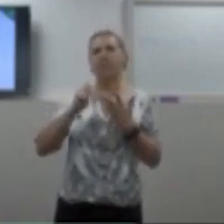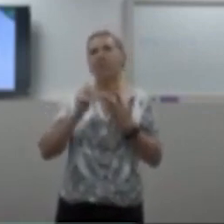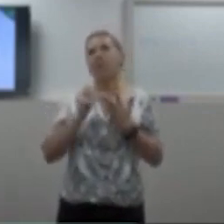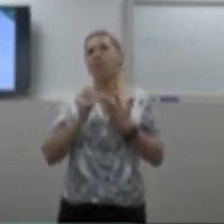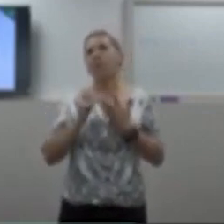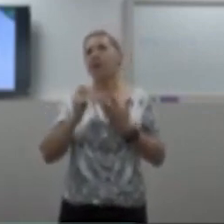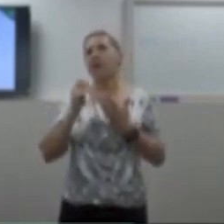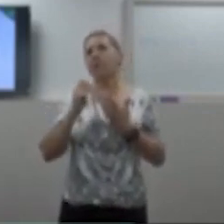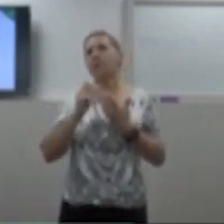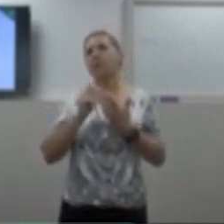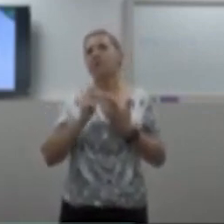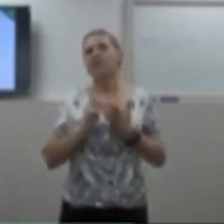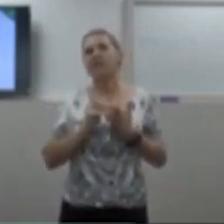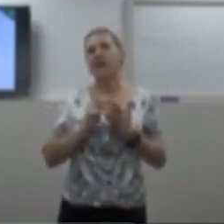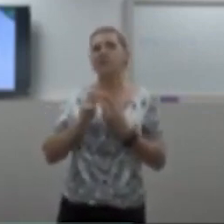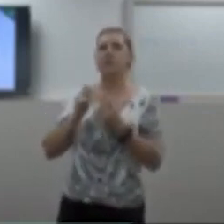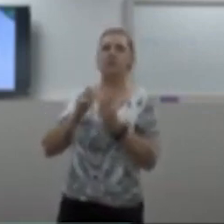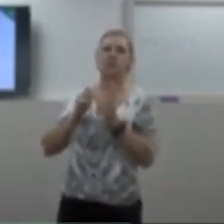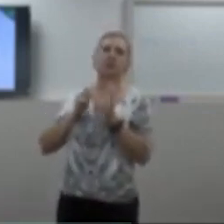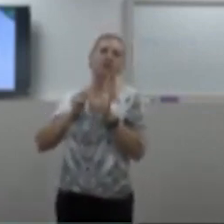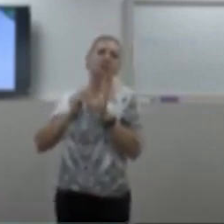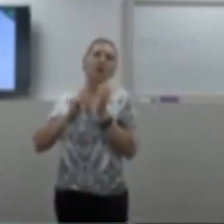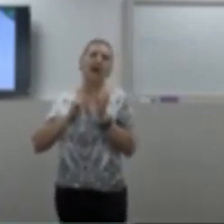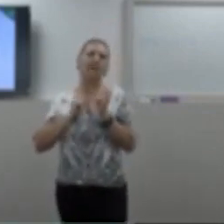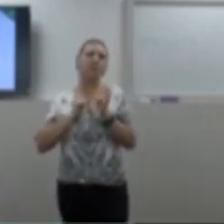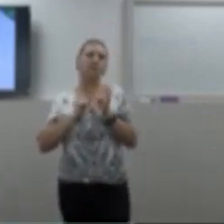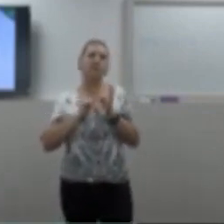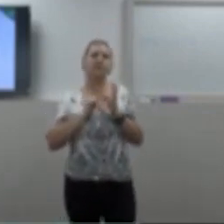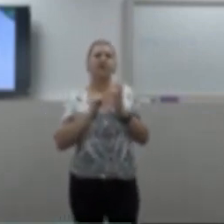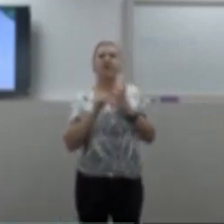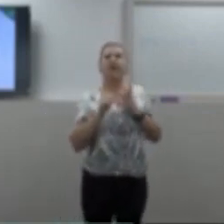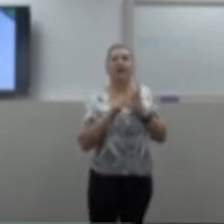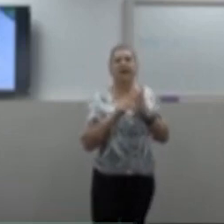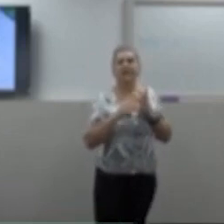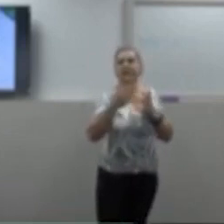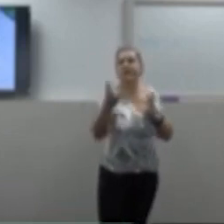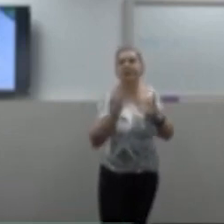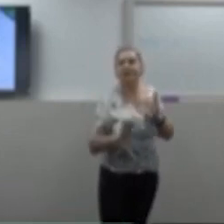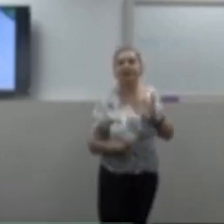Então, 1/2, 2/3, 2/4,